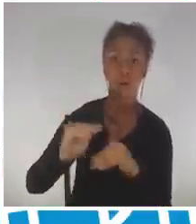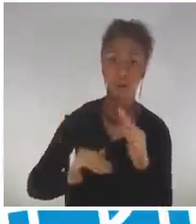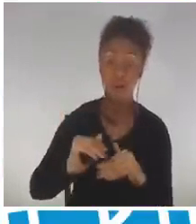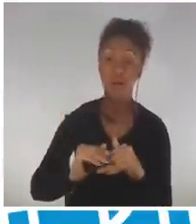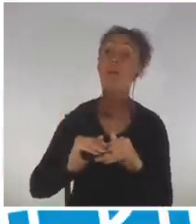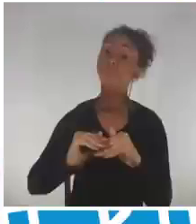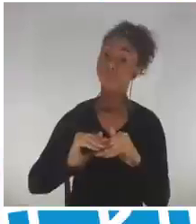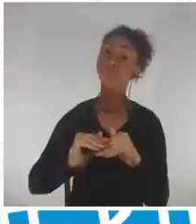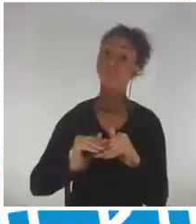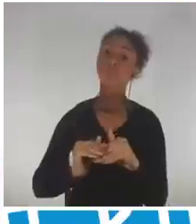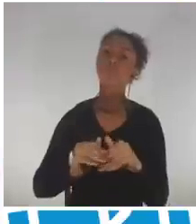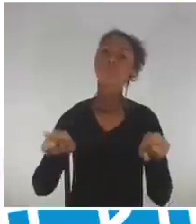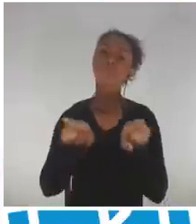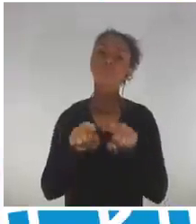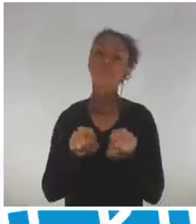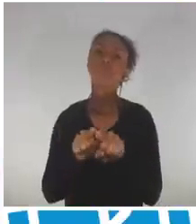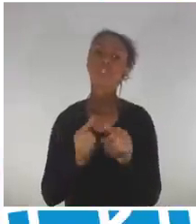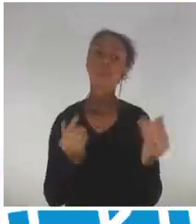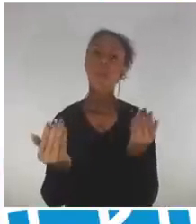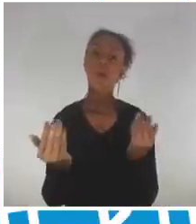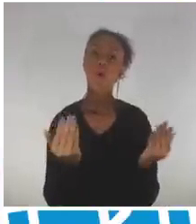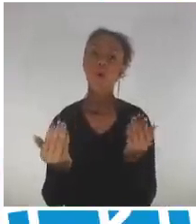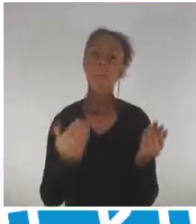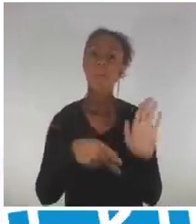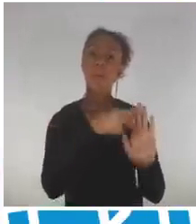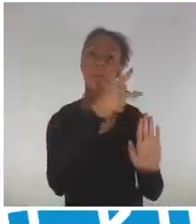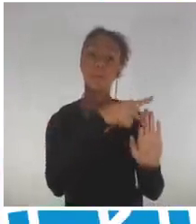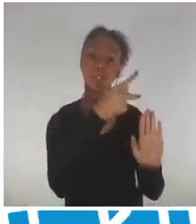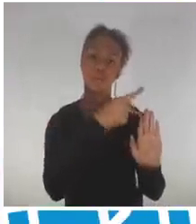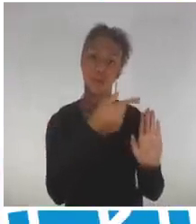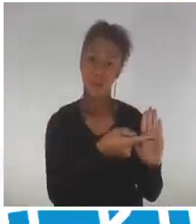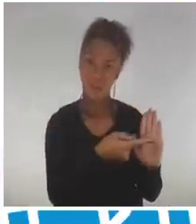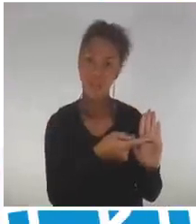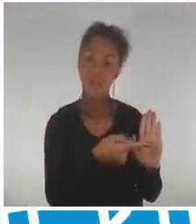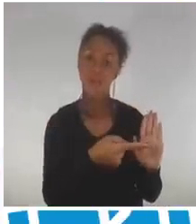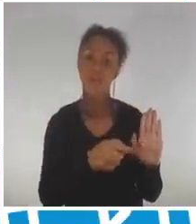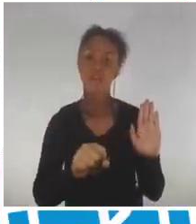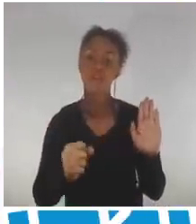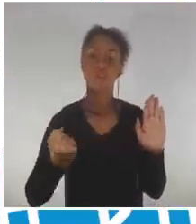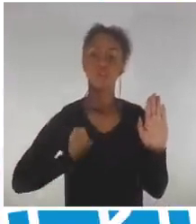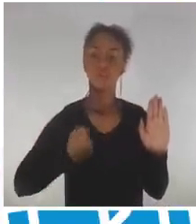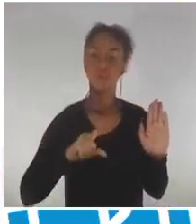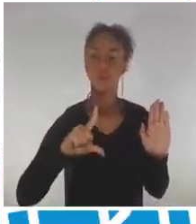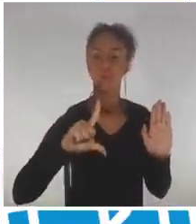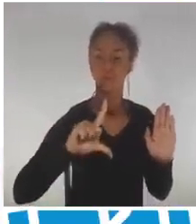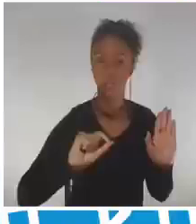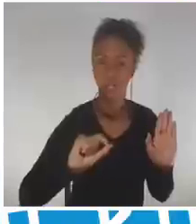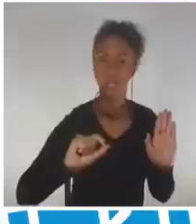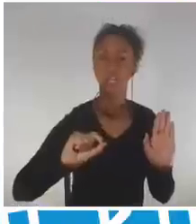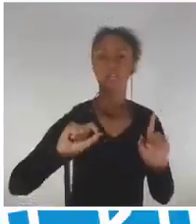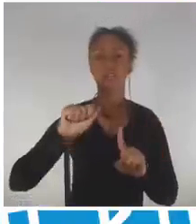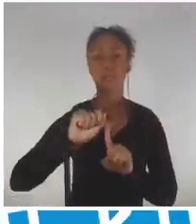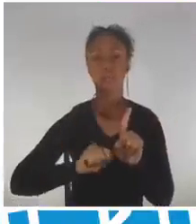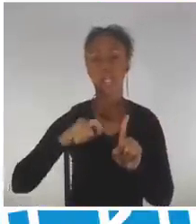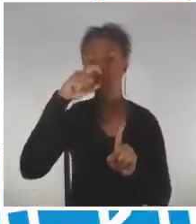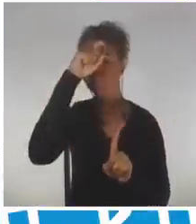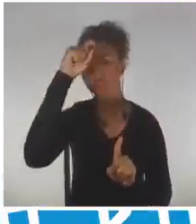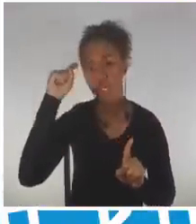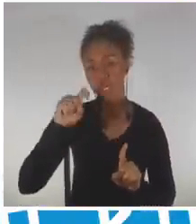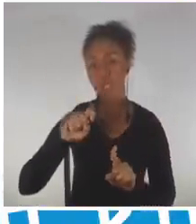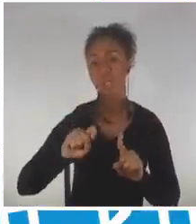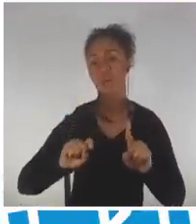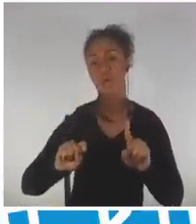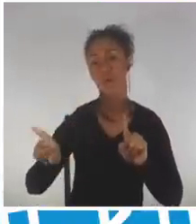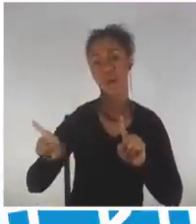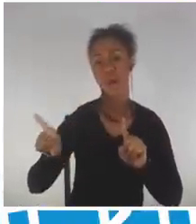um contraponto com a portaria número 10 de janeiro do INEP, né,